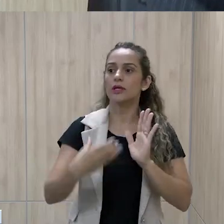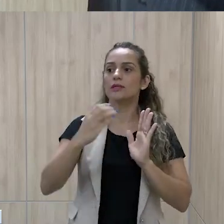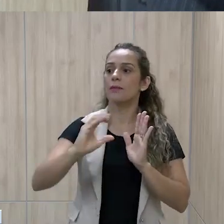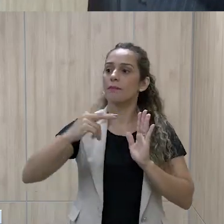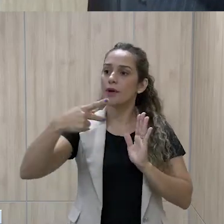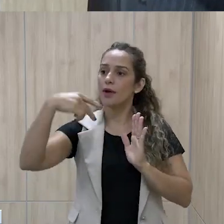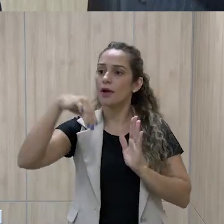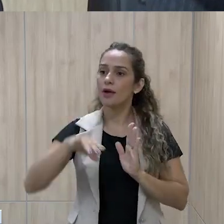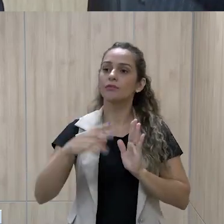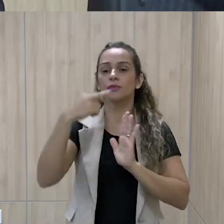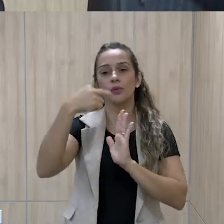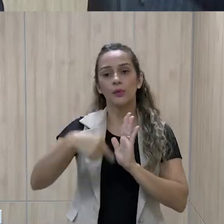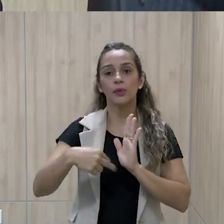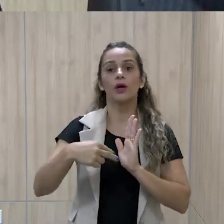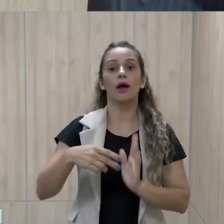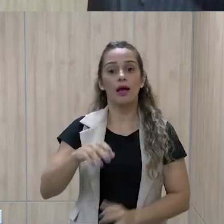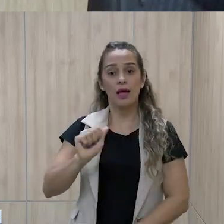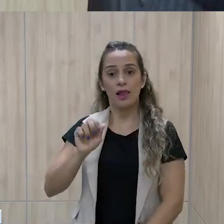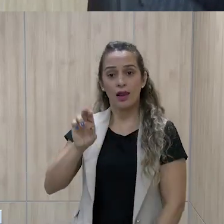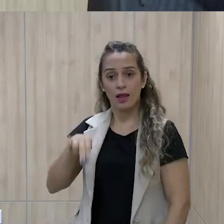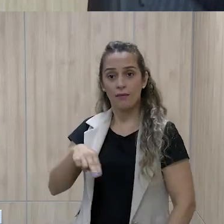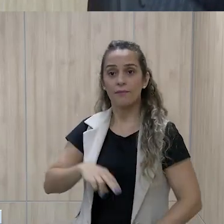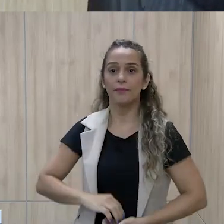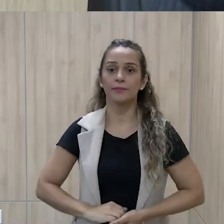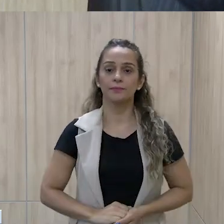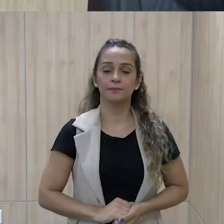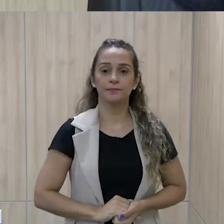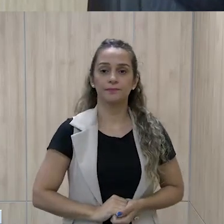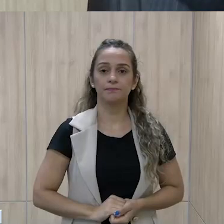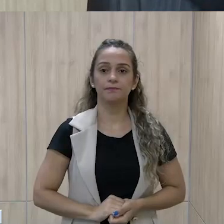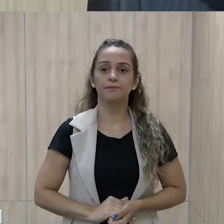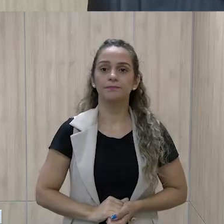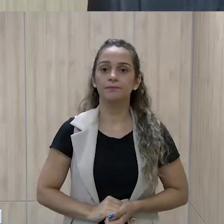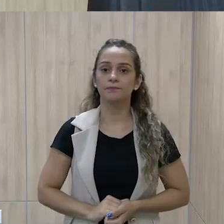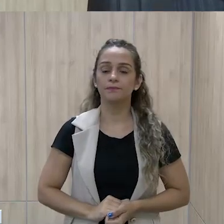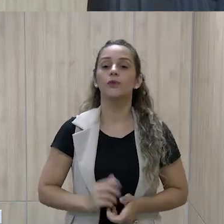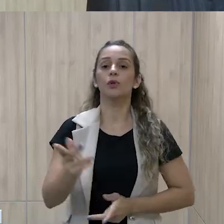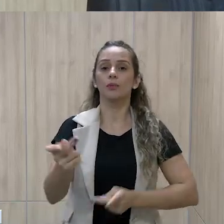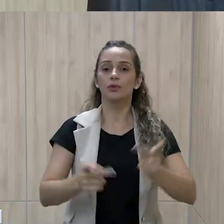CPN para relatar Deputado Alan Queiroz